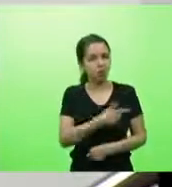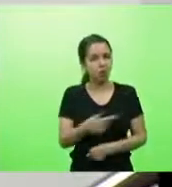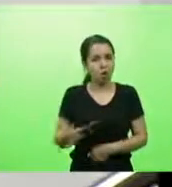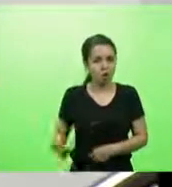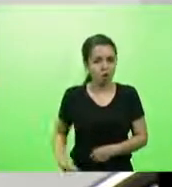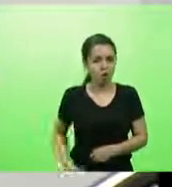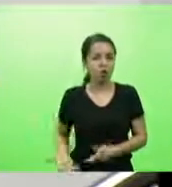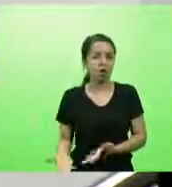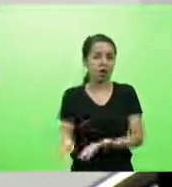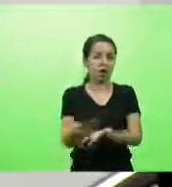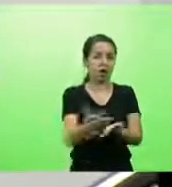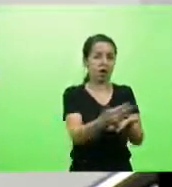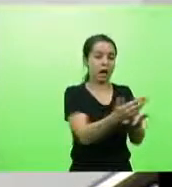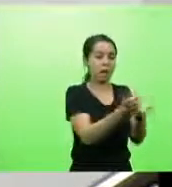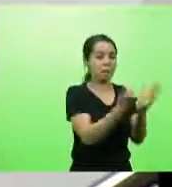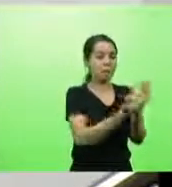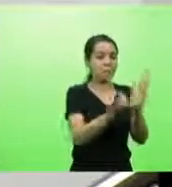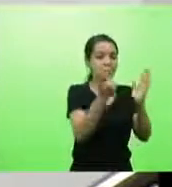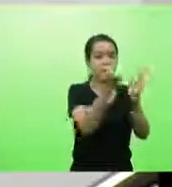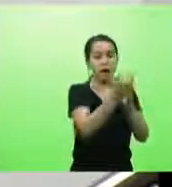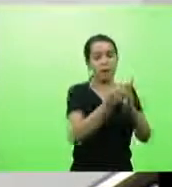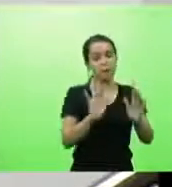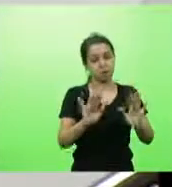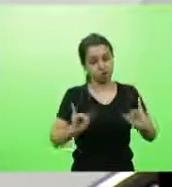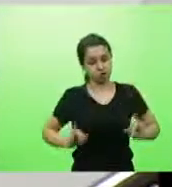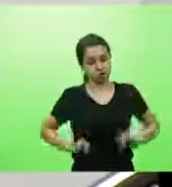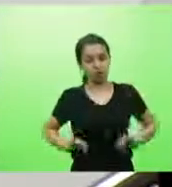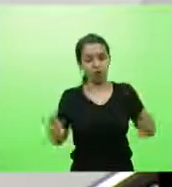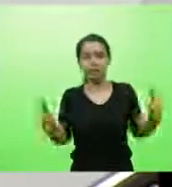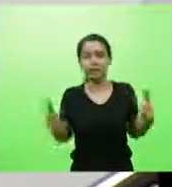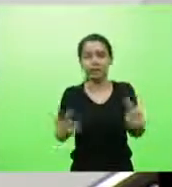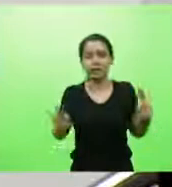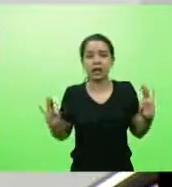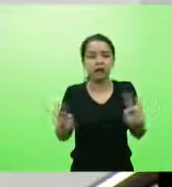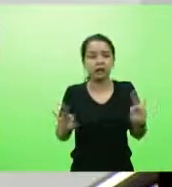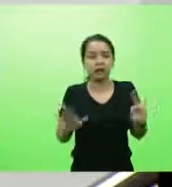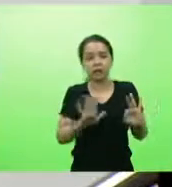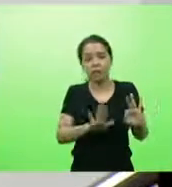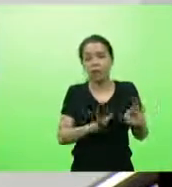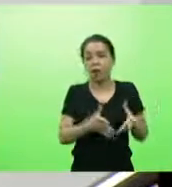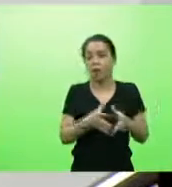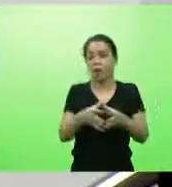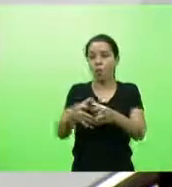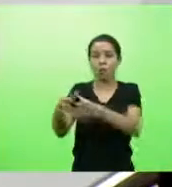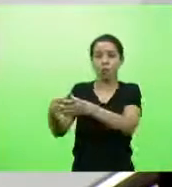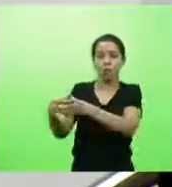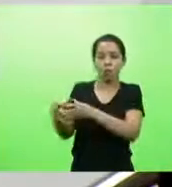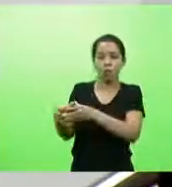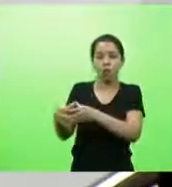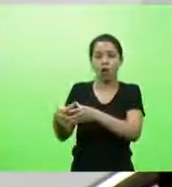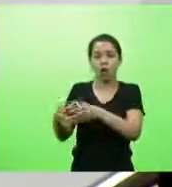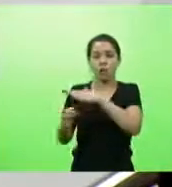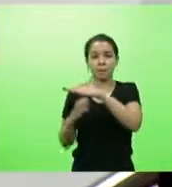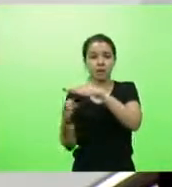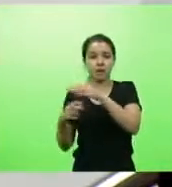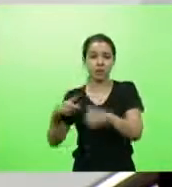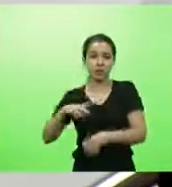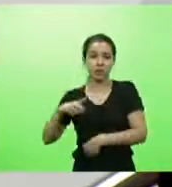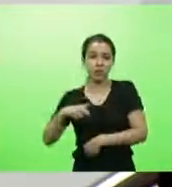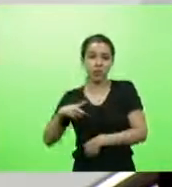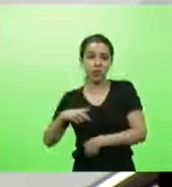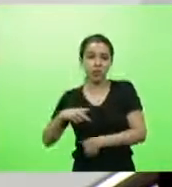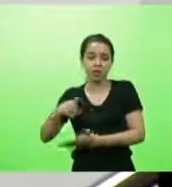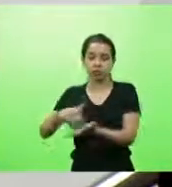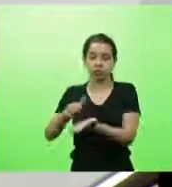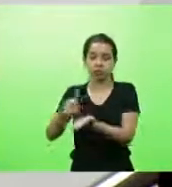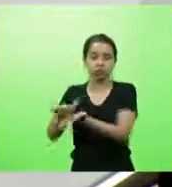demais, que não sofre as consequências de uma crise, e do outro lado, uma iniciativa privada que fecha as portas, pessoas que perdem